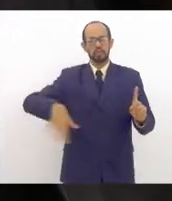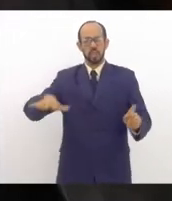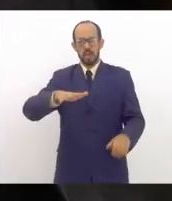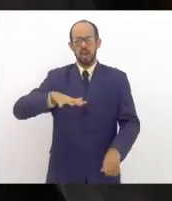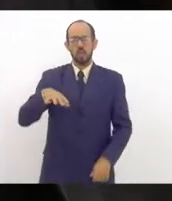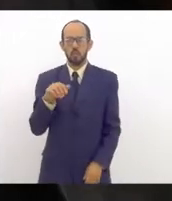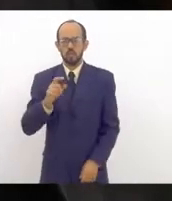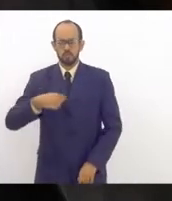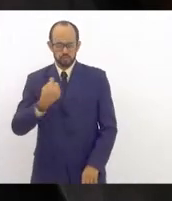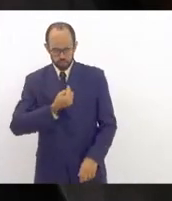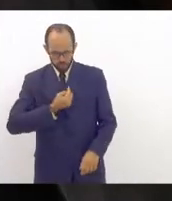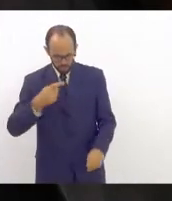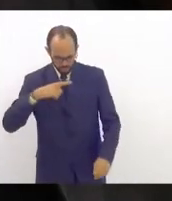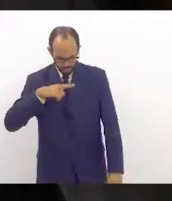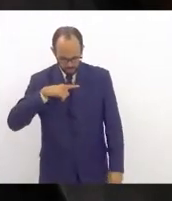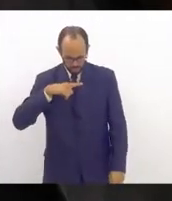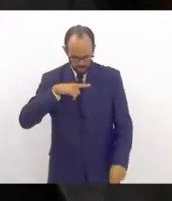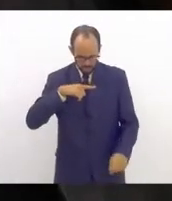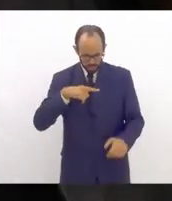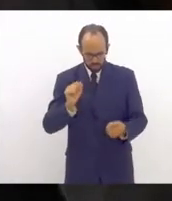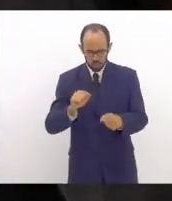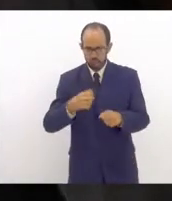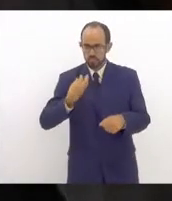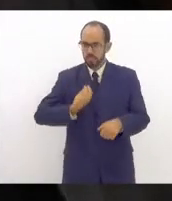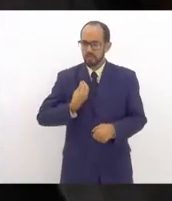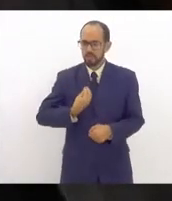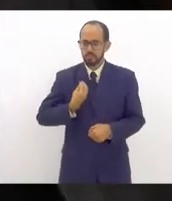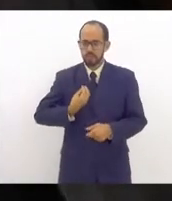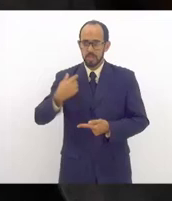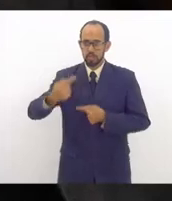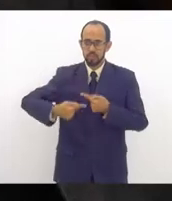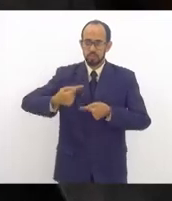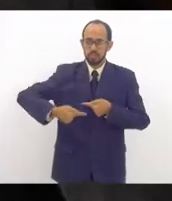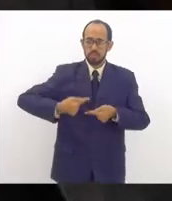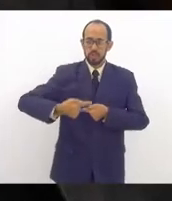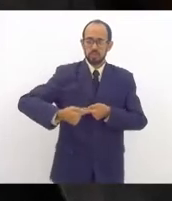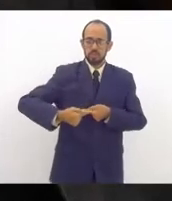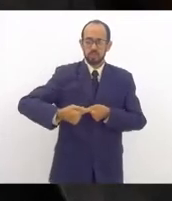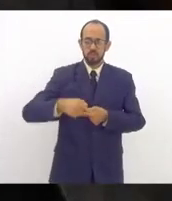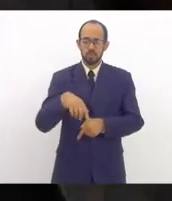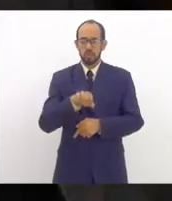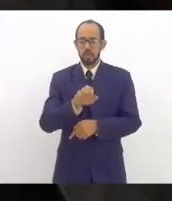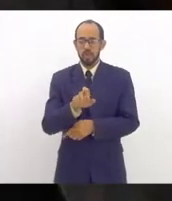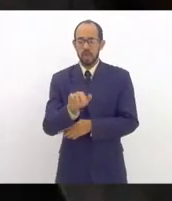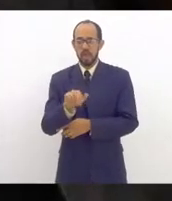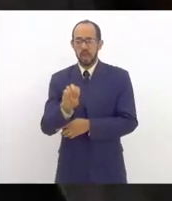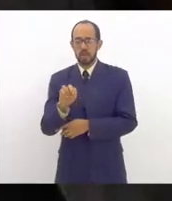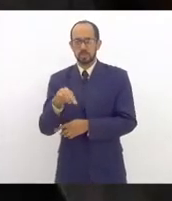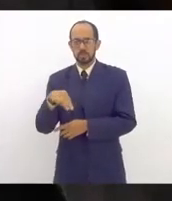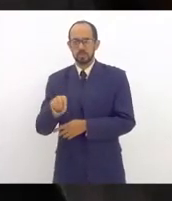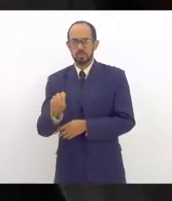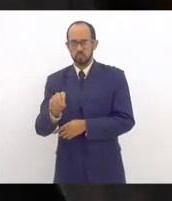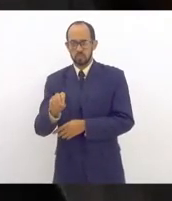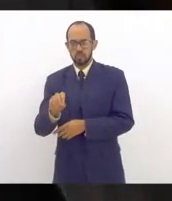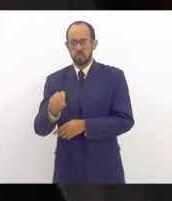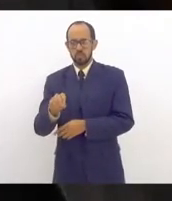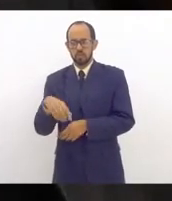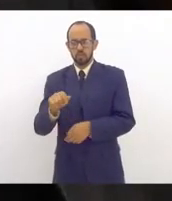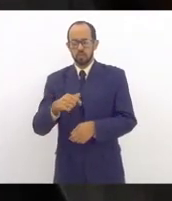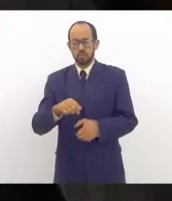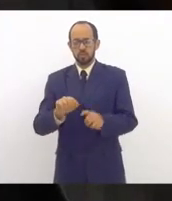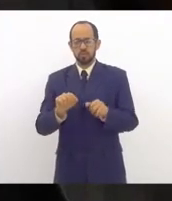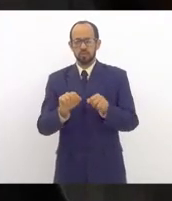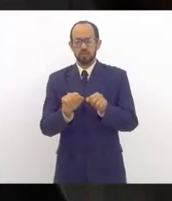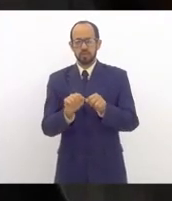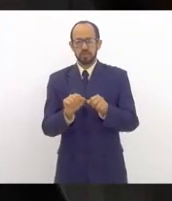de a gente ter feito parte de uma geração que o Erasmo Carlos despontou como